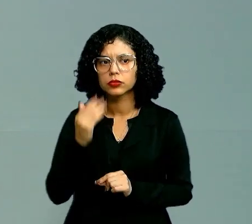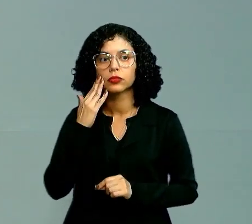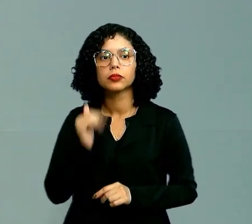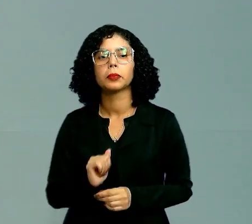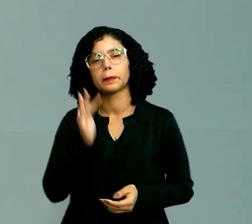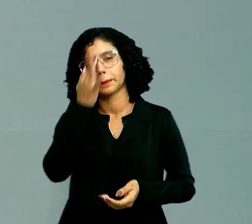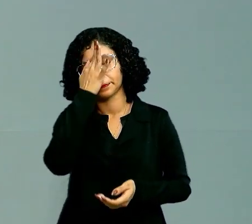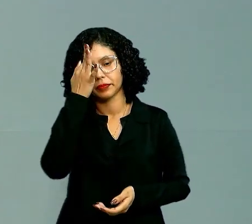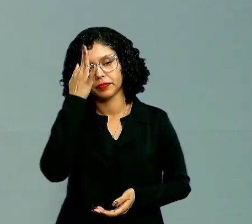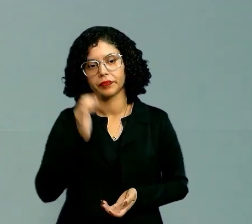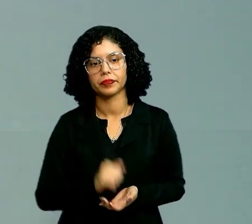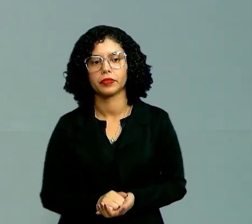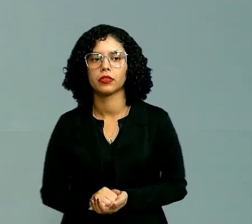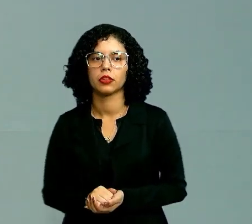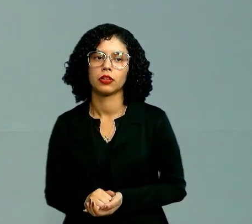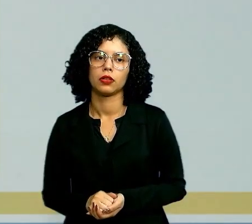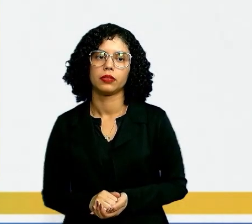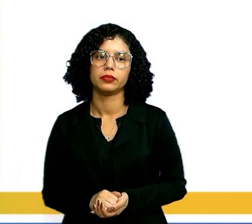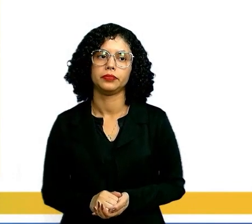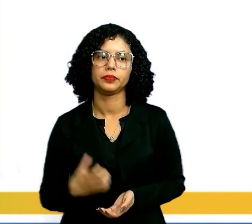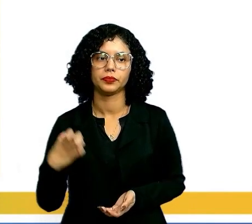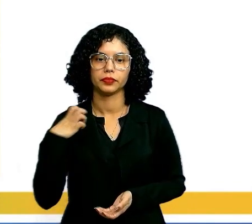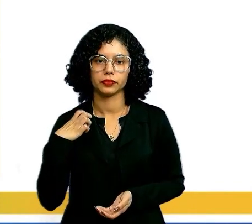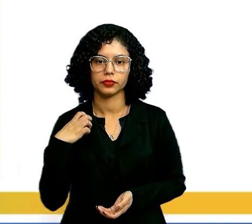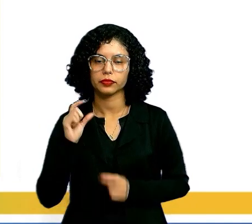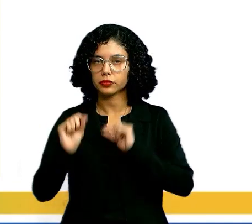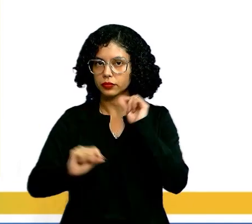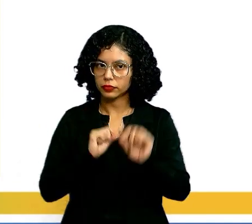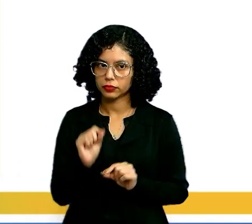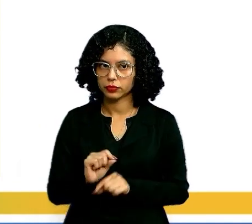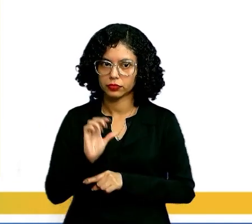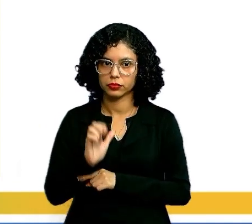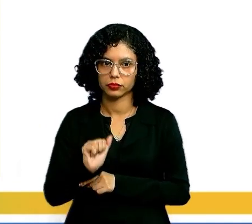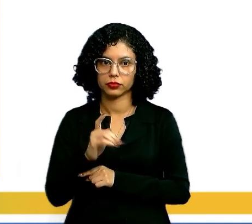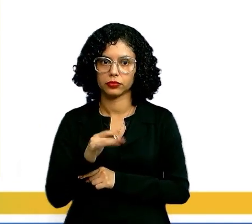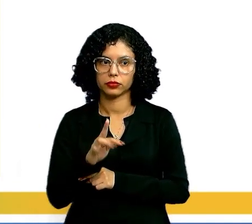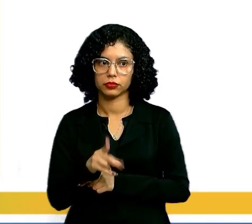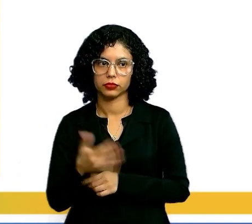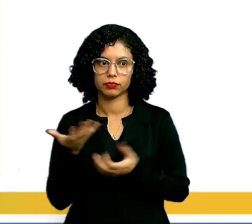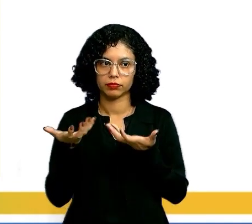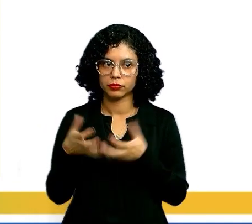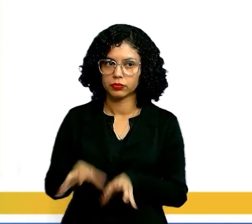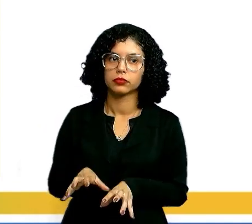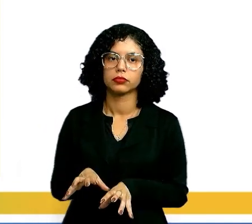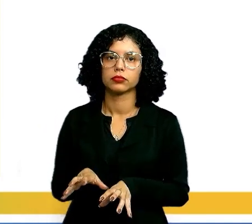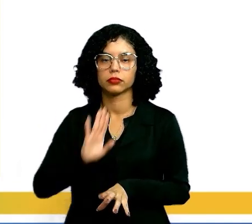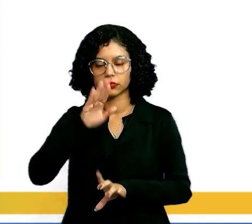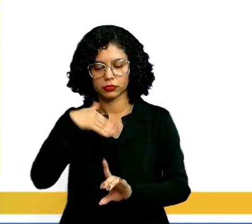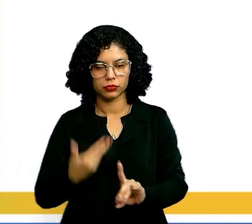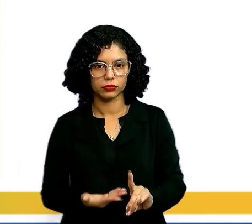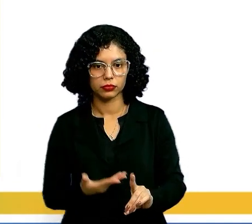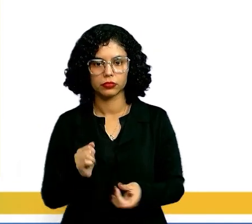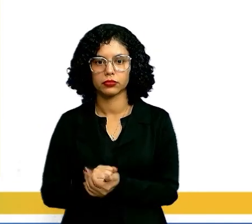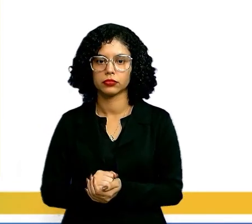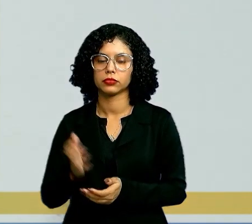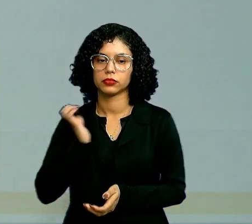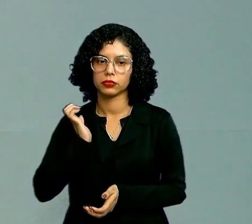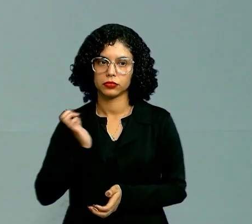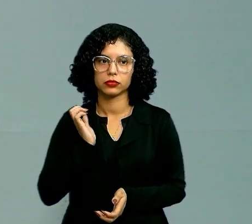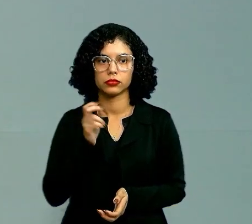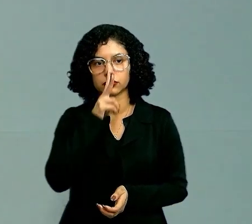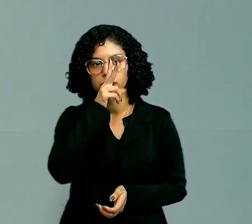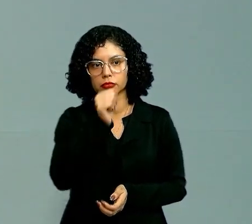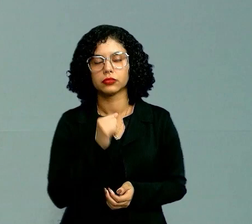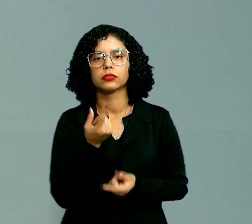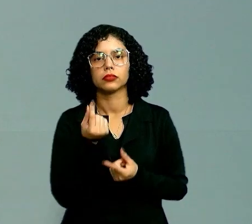mas aí na filosofia cínica na ética cínica o que que é apatia é não querer Honra Glória riqueza